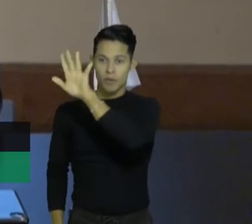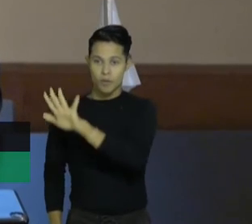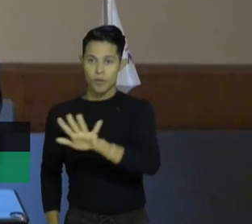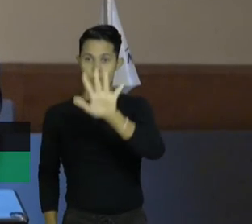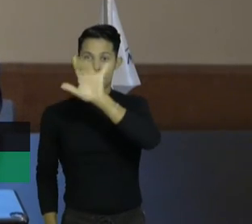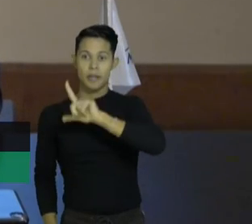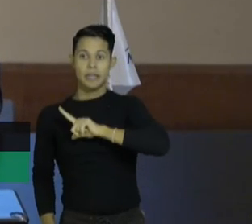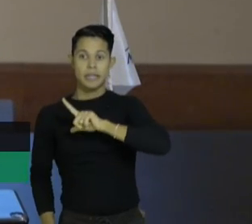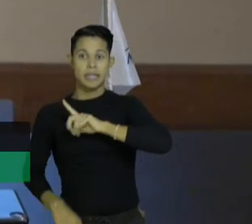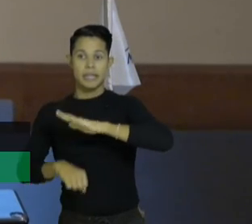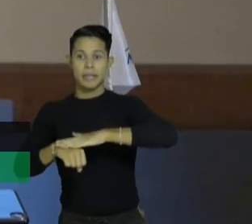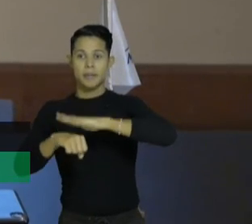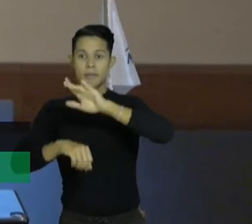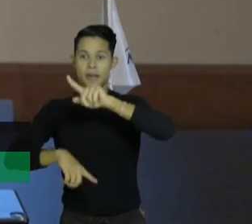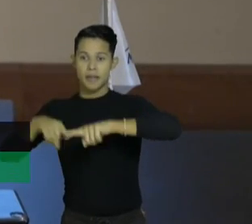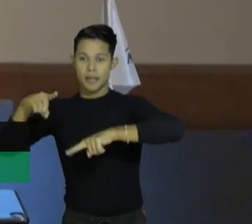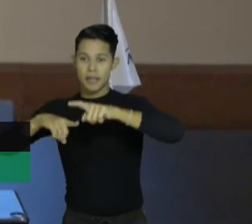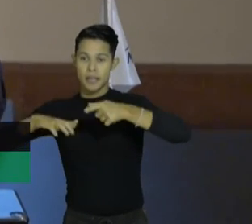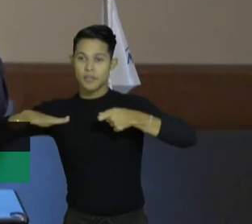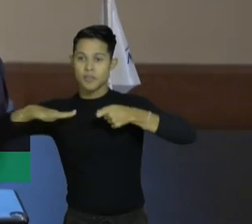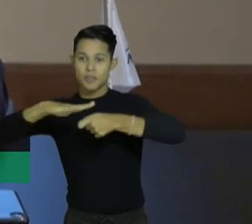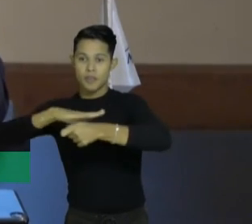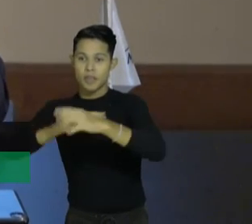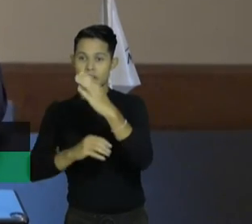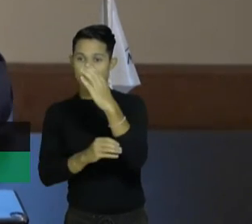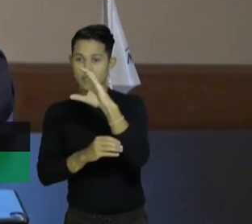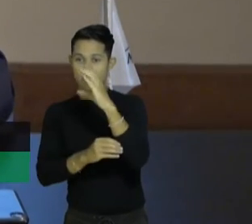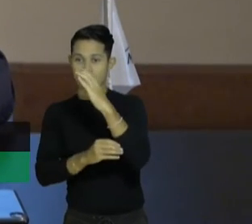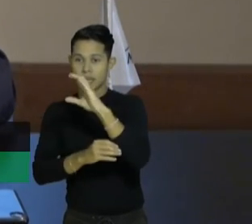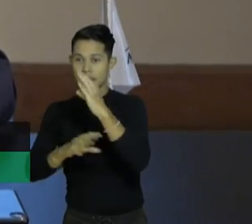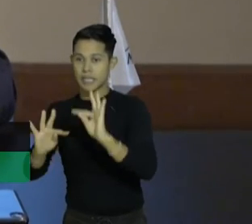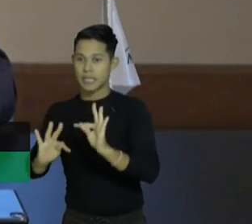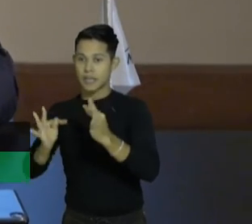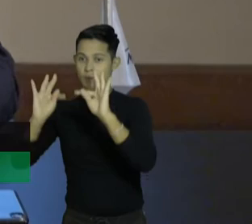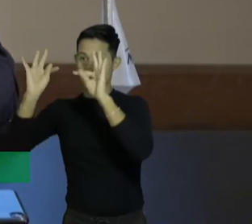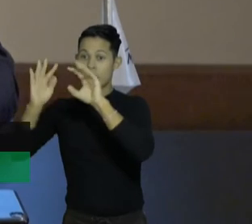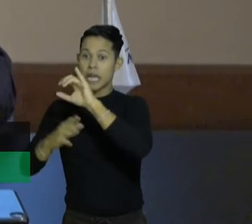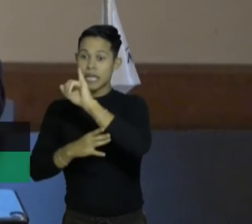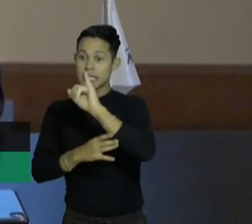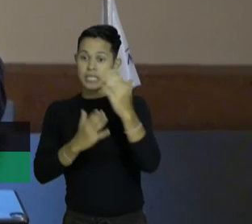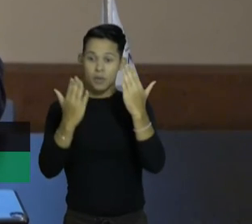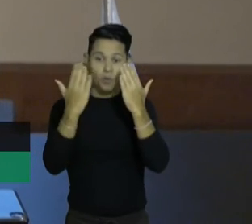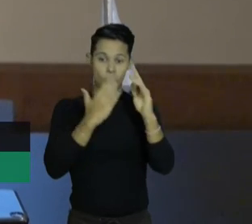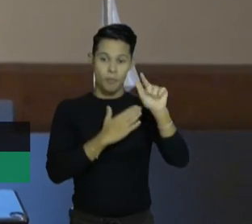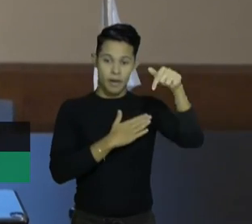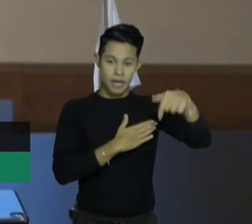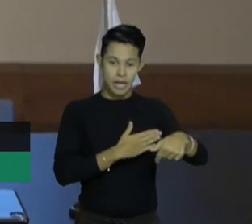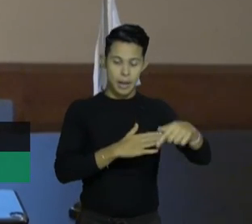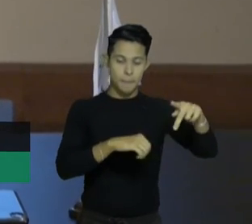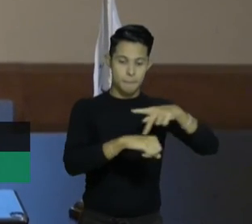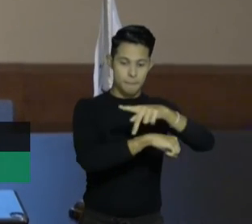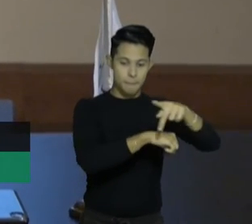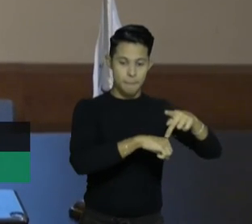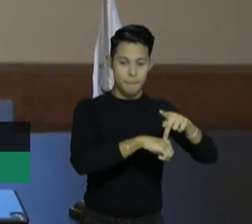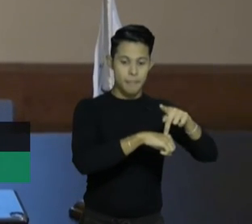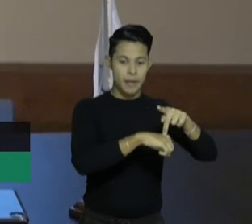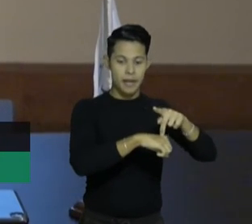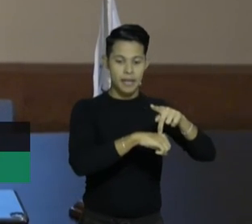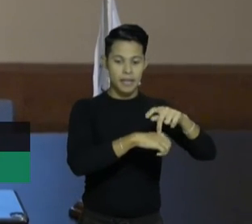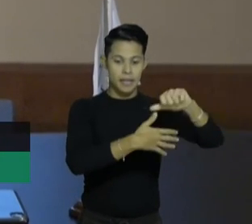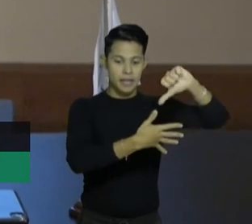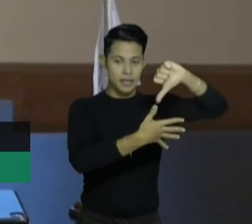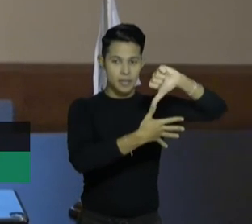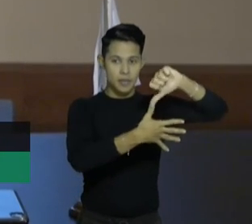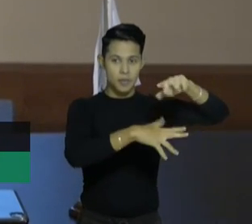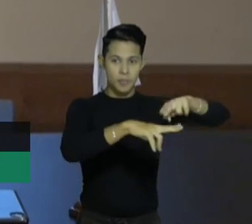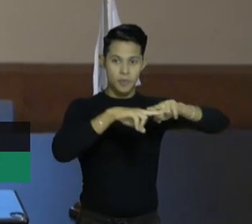recursos de investimento em Ciência e Tecnologia do que os países do Mercosul e portanto para nós pode ser uma grande